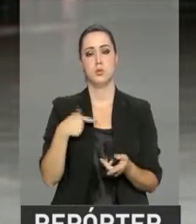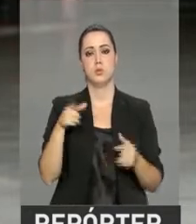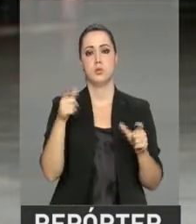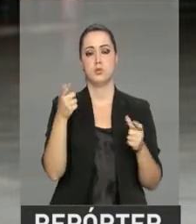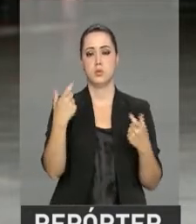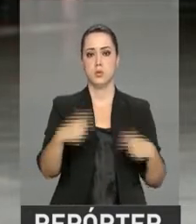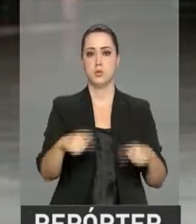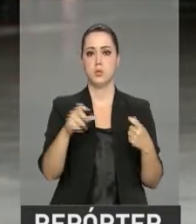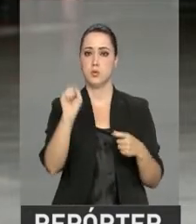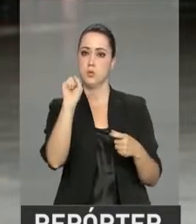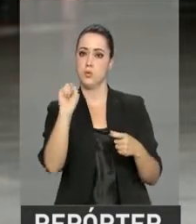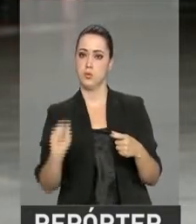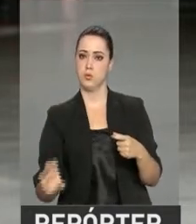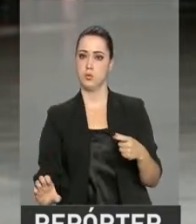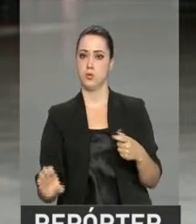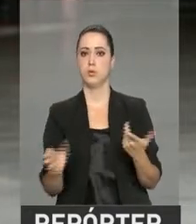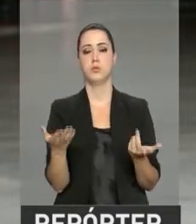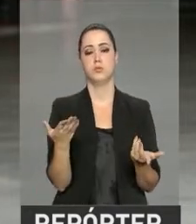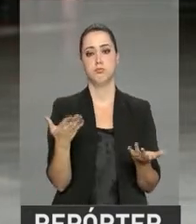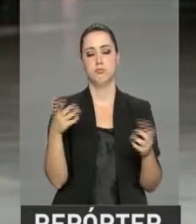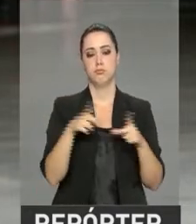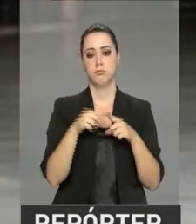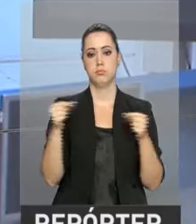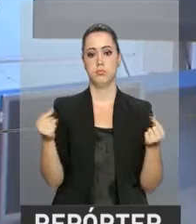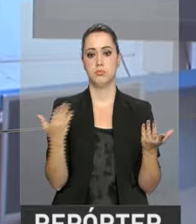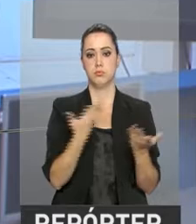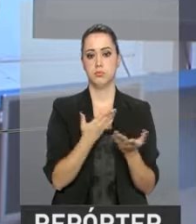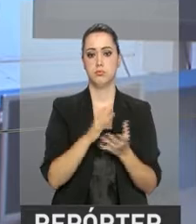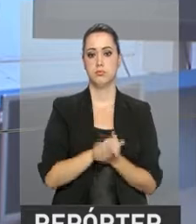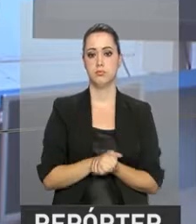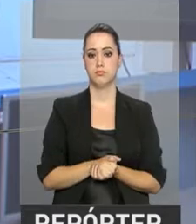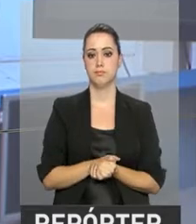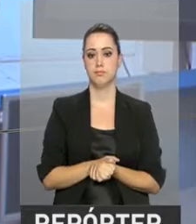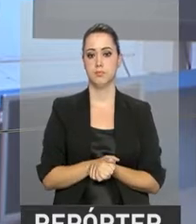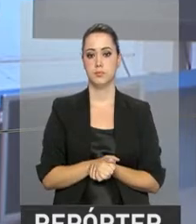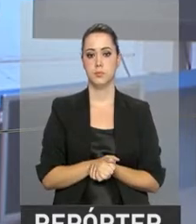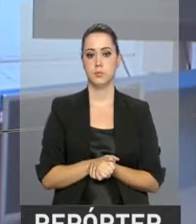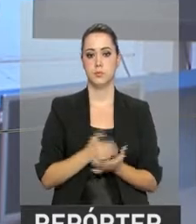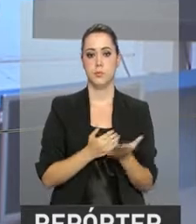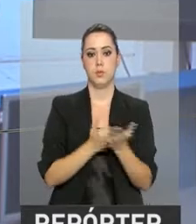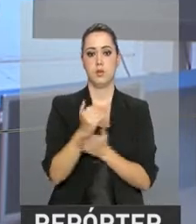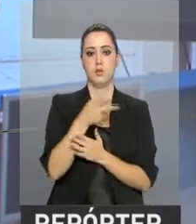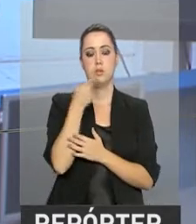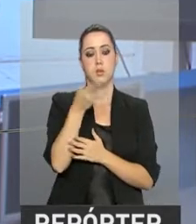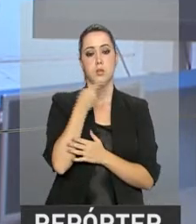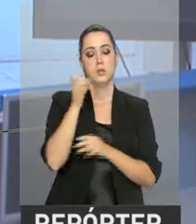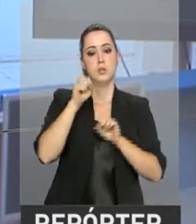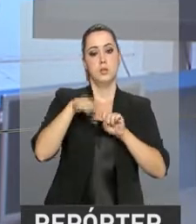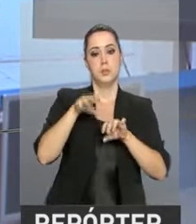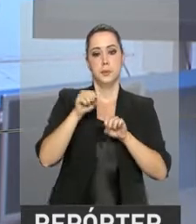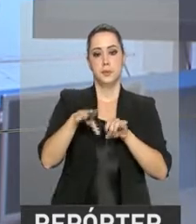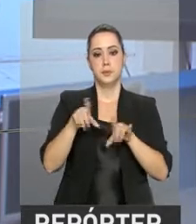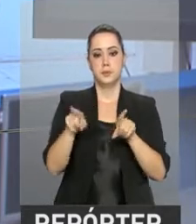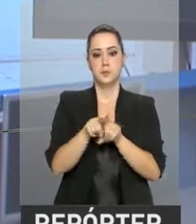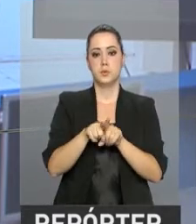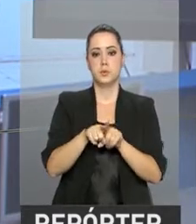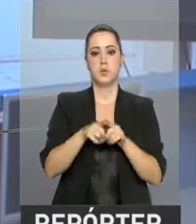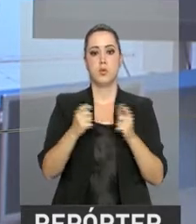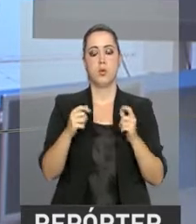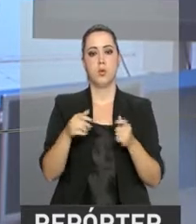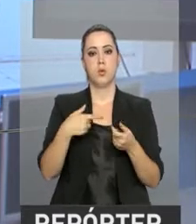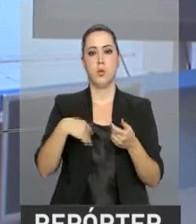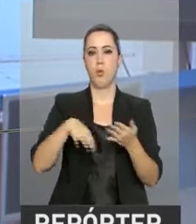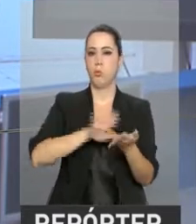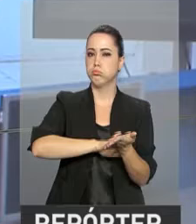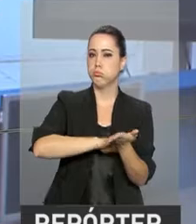região sudeste de brasília aula de hoje ainda falando de educação colocar uma capa não molhar e muito